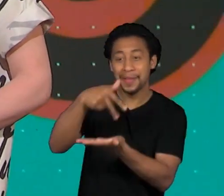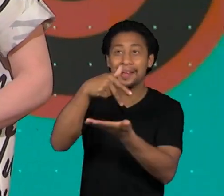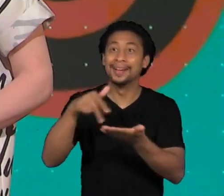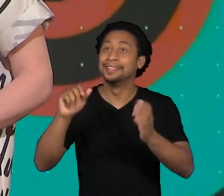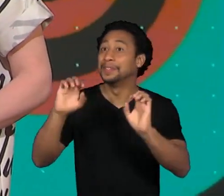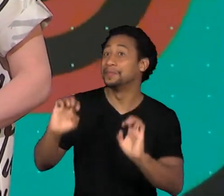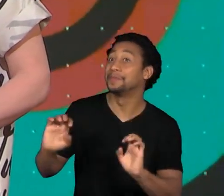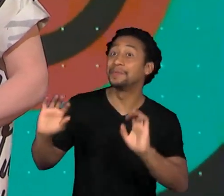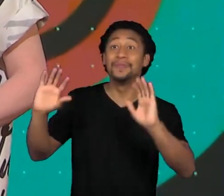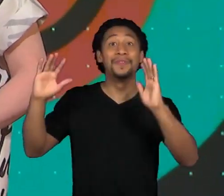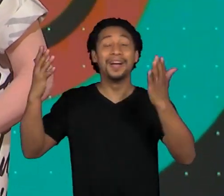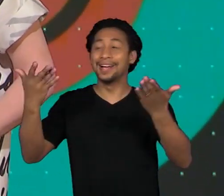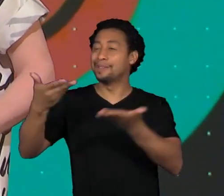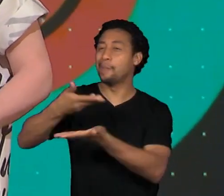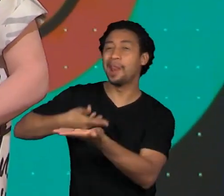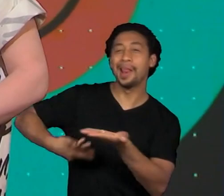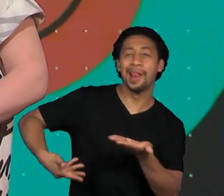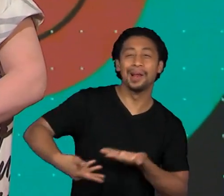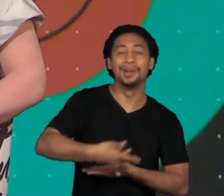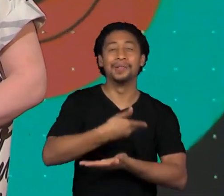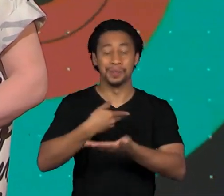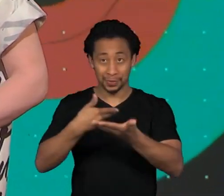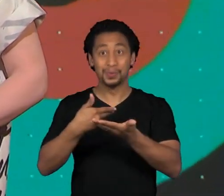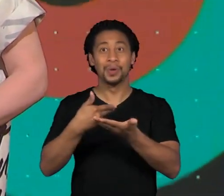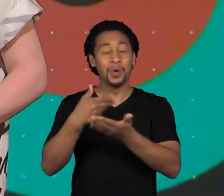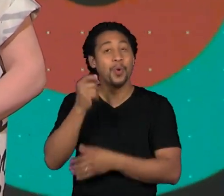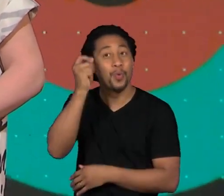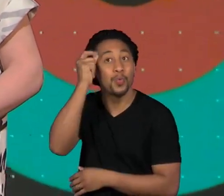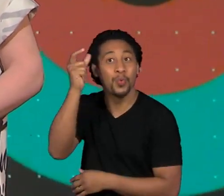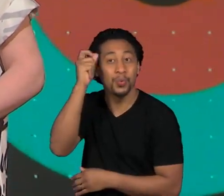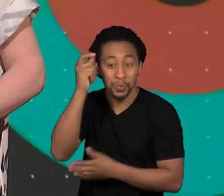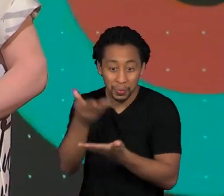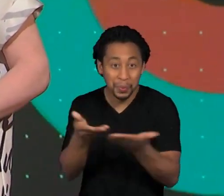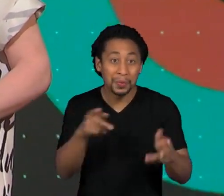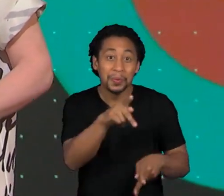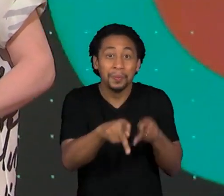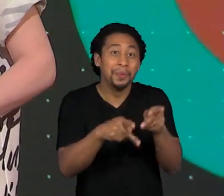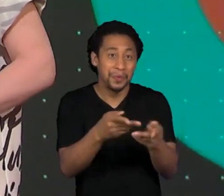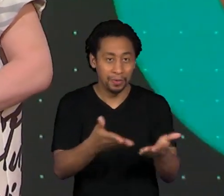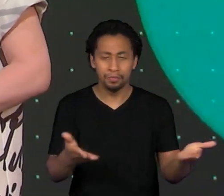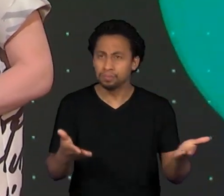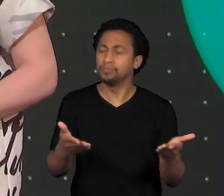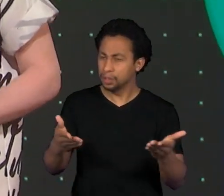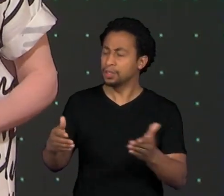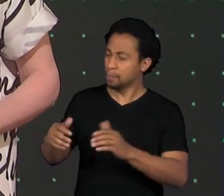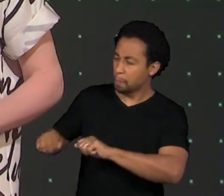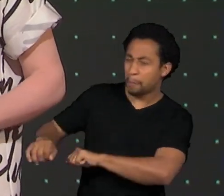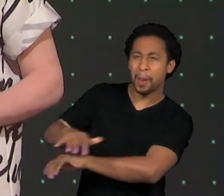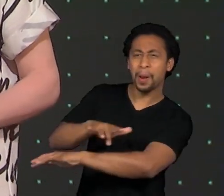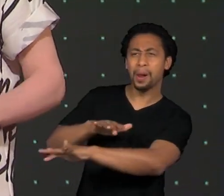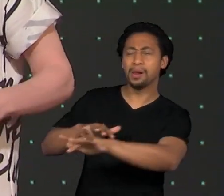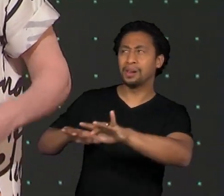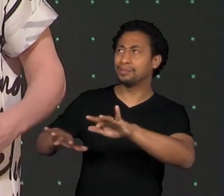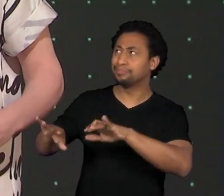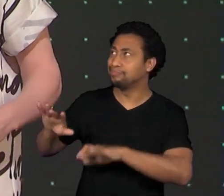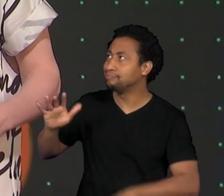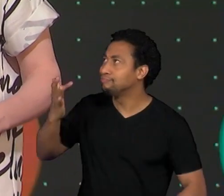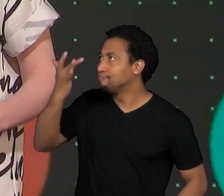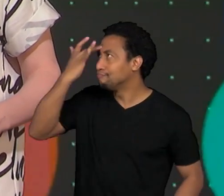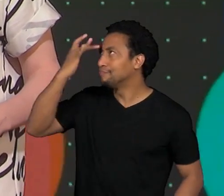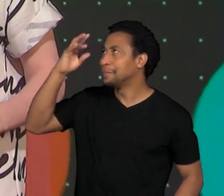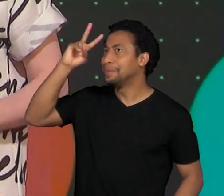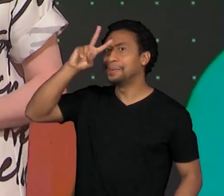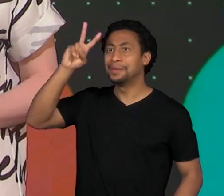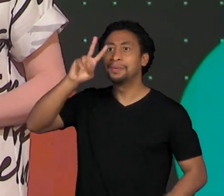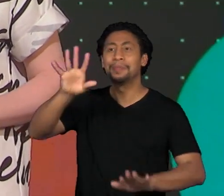engrossam o caudaloso rio da cultura popular manifestações que ficam impressas não só na memória mas também no corpo das